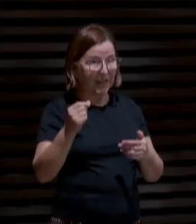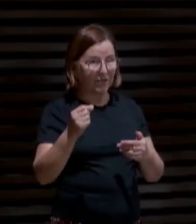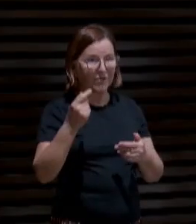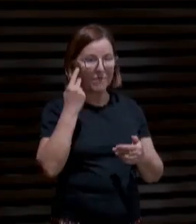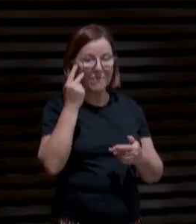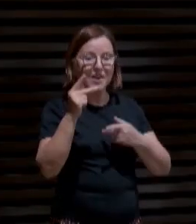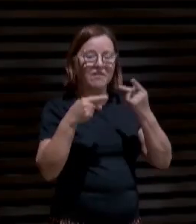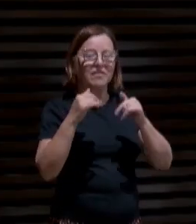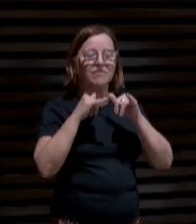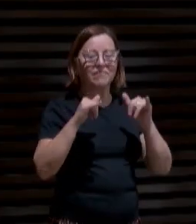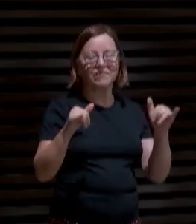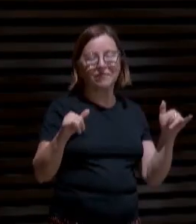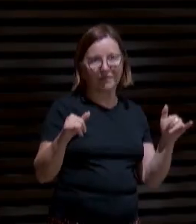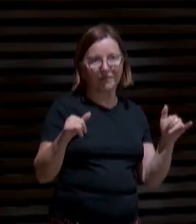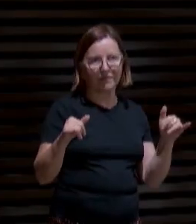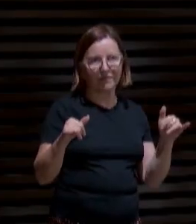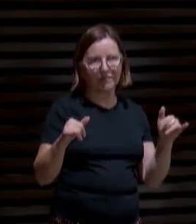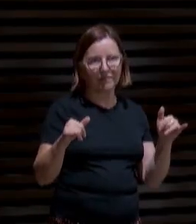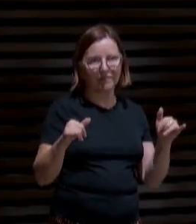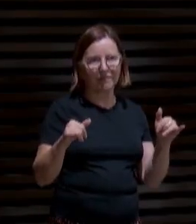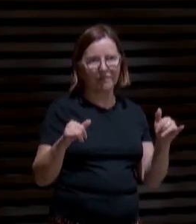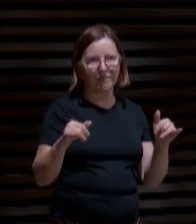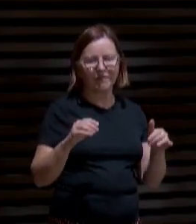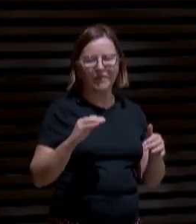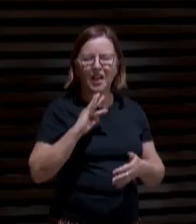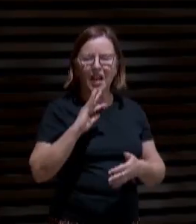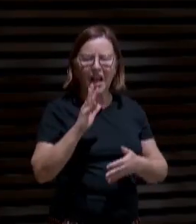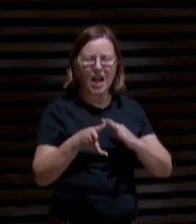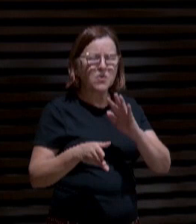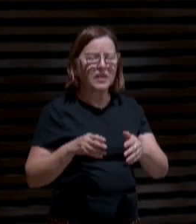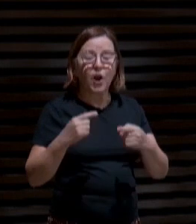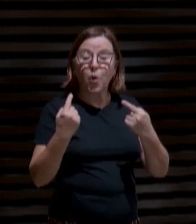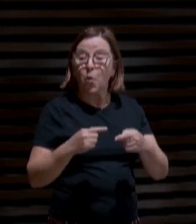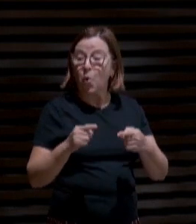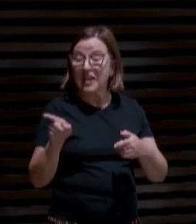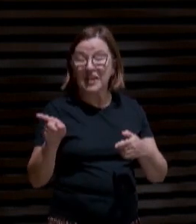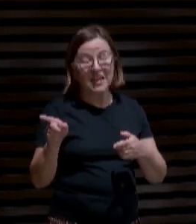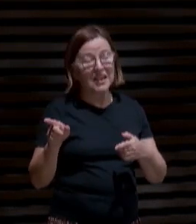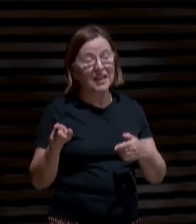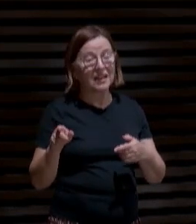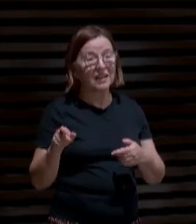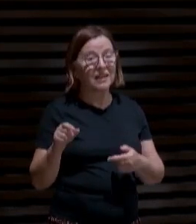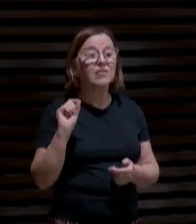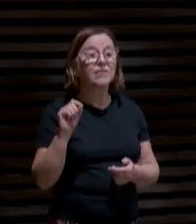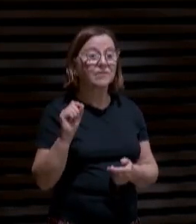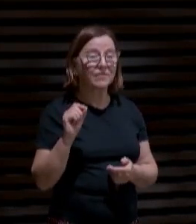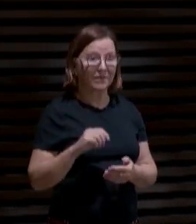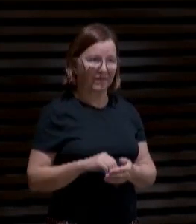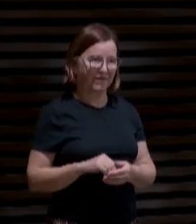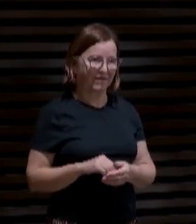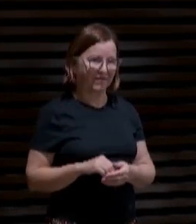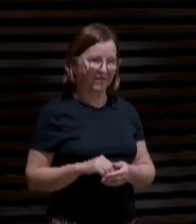falar e lhes disse: que acusação trazeis contra este homem? Agora, é